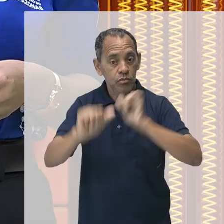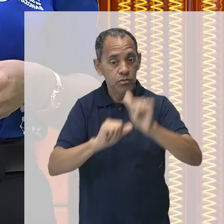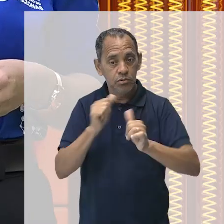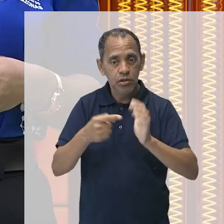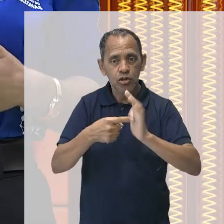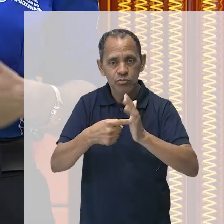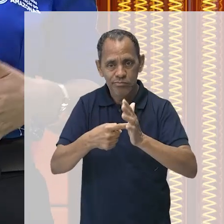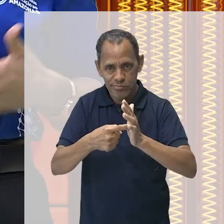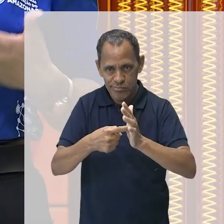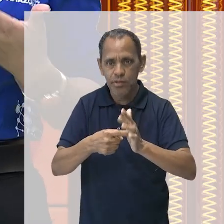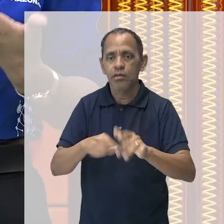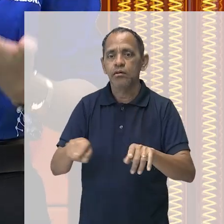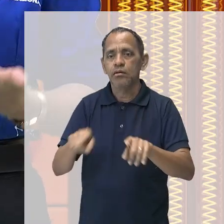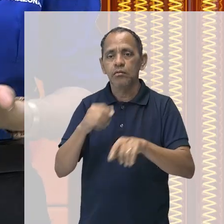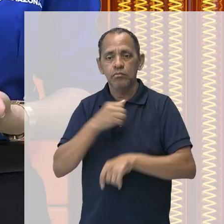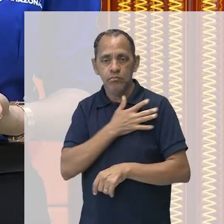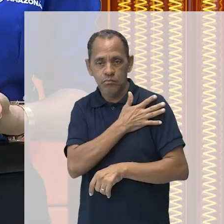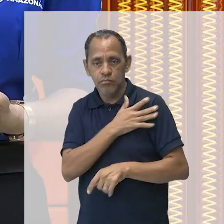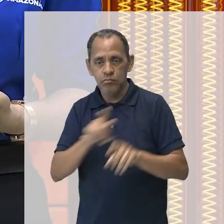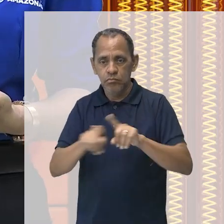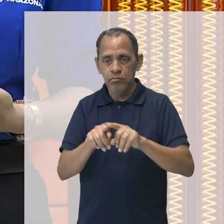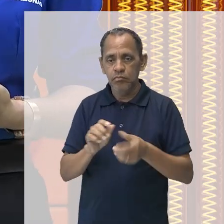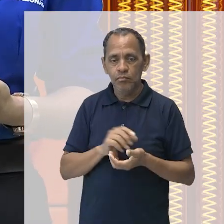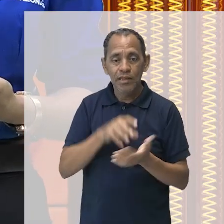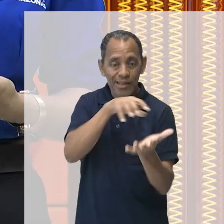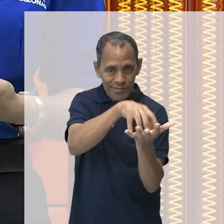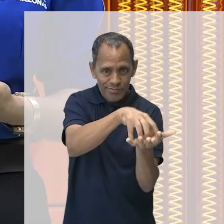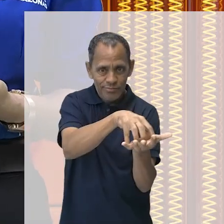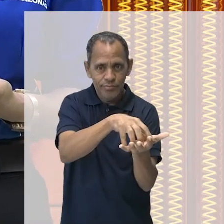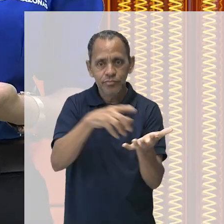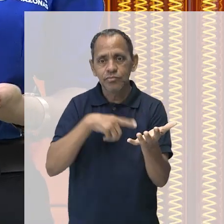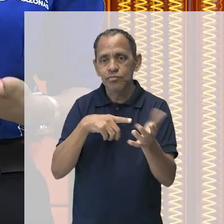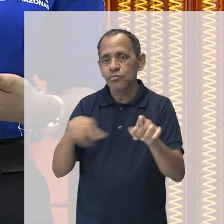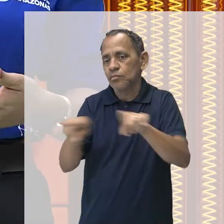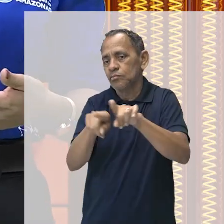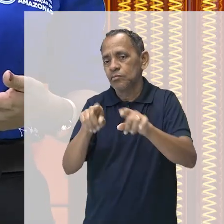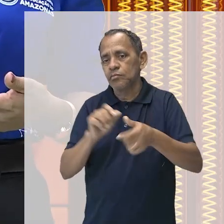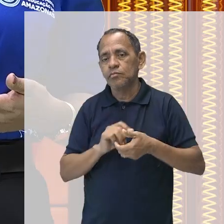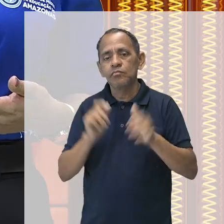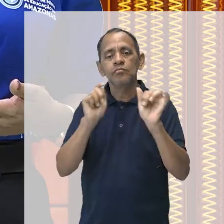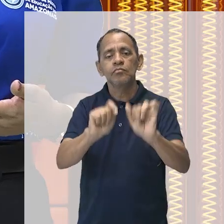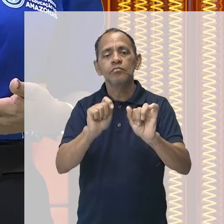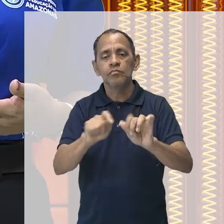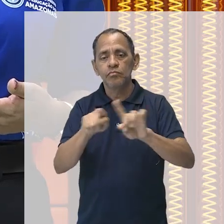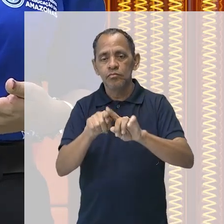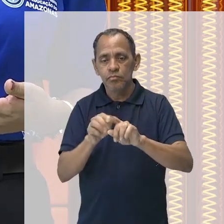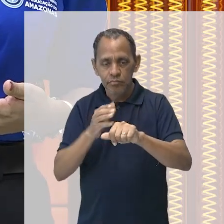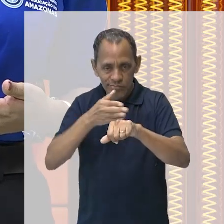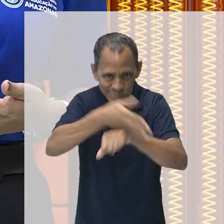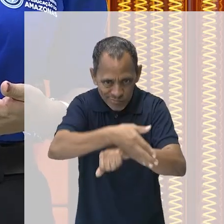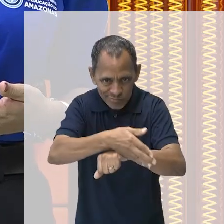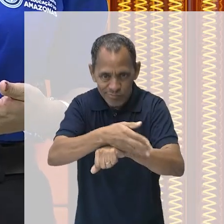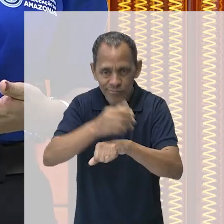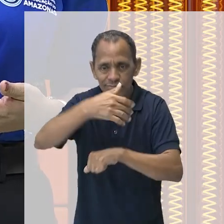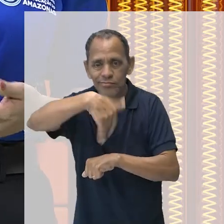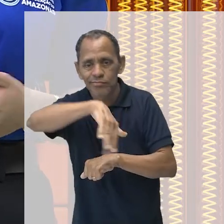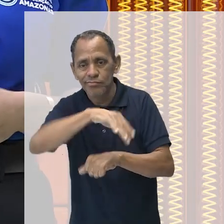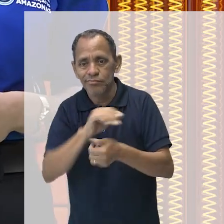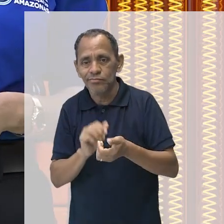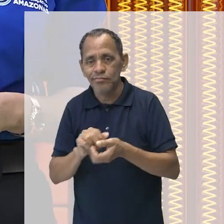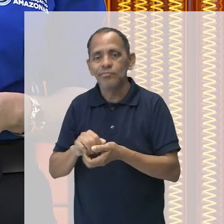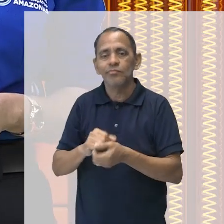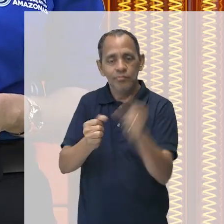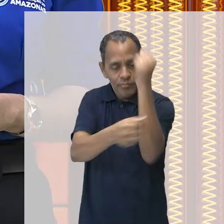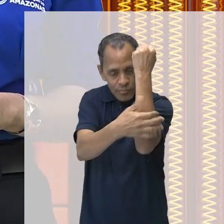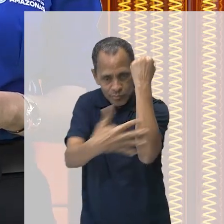maquinário militar. Até porque, com esses tanques de guerra, havia ali a possibilidade de adentrar em áreas de trincheiras dos